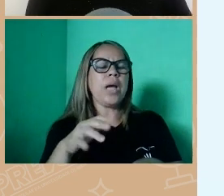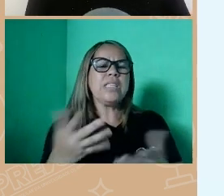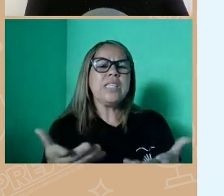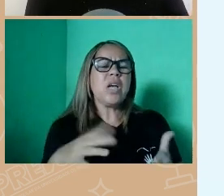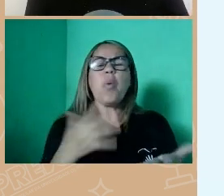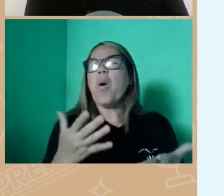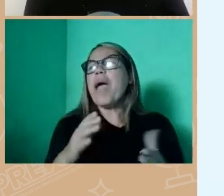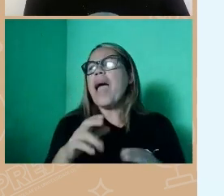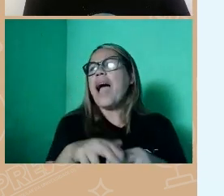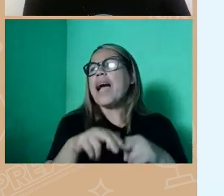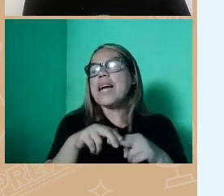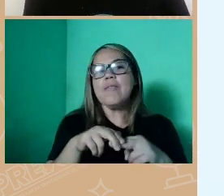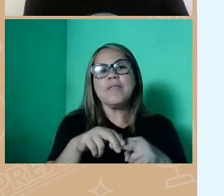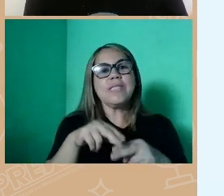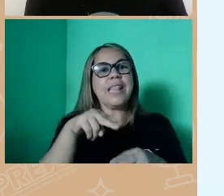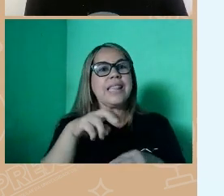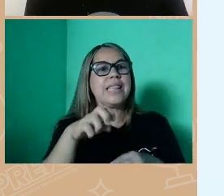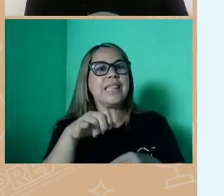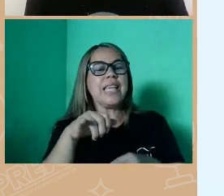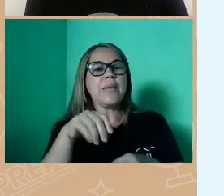Neymar não ter